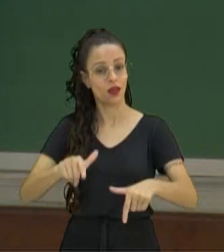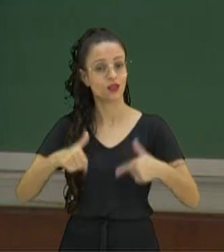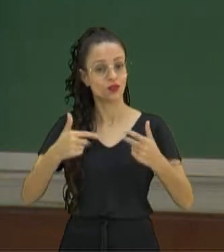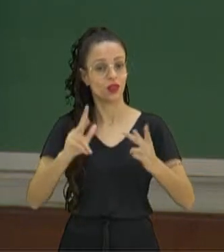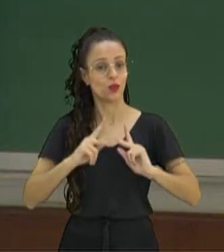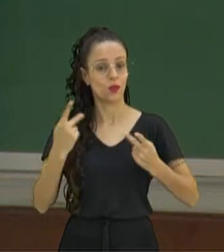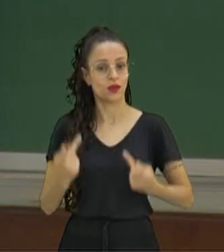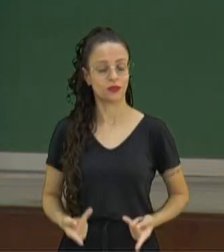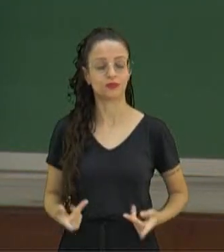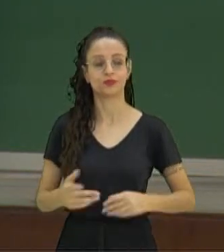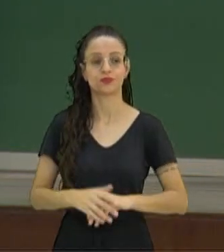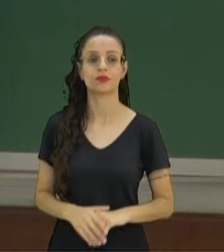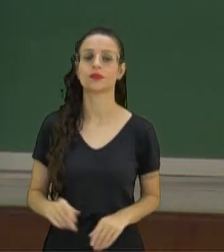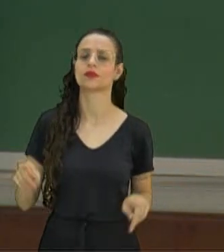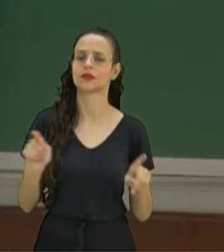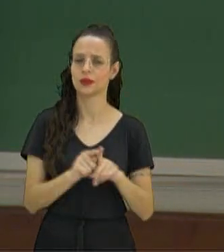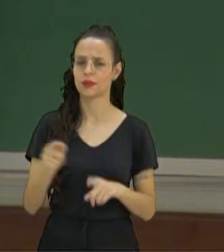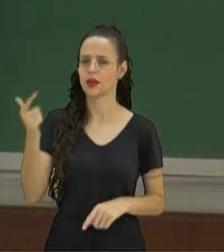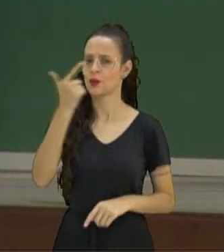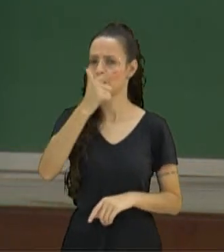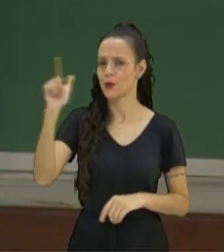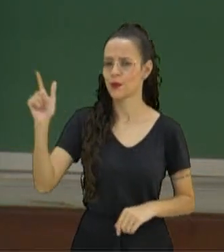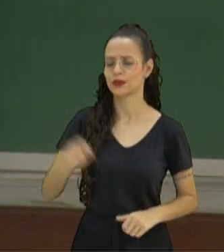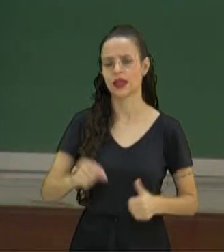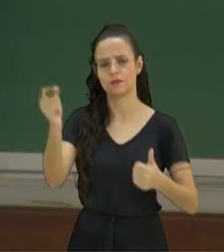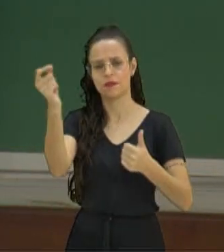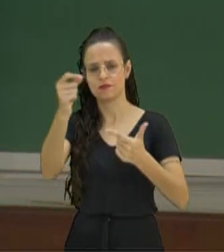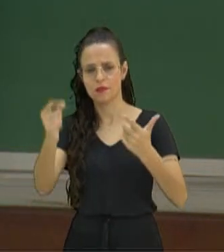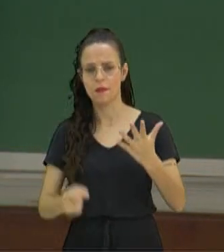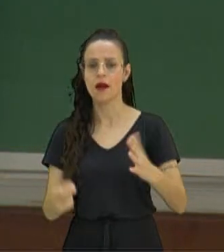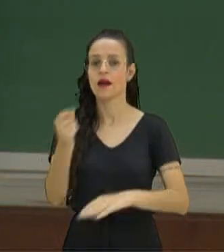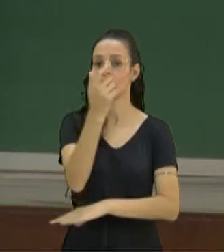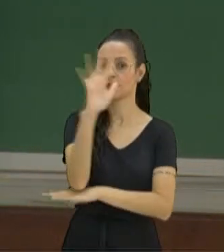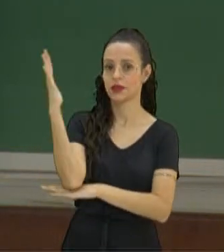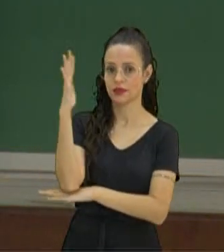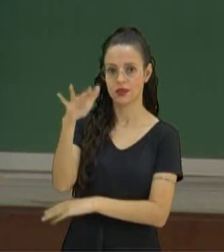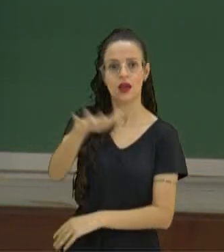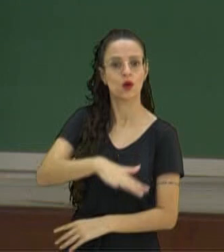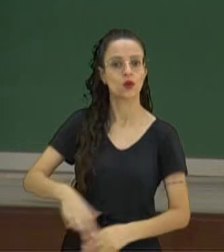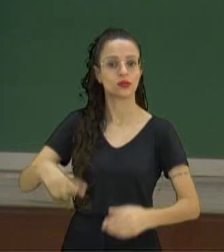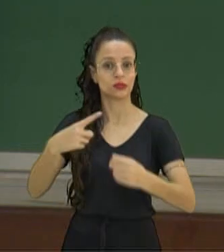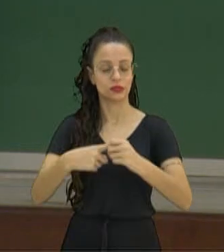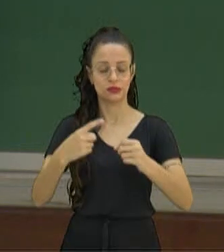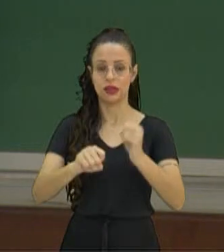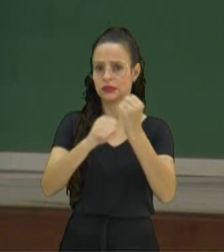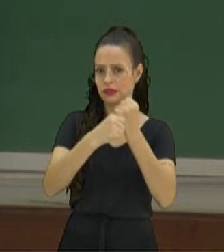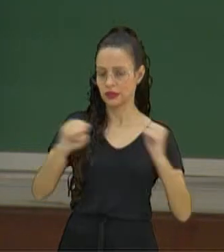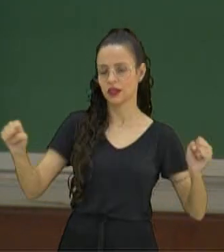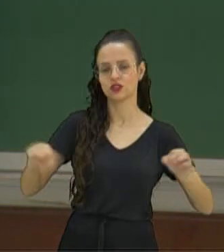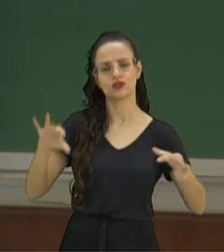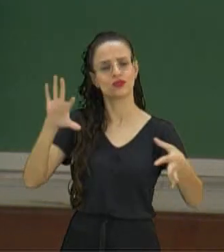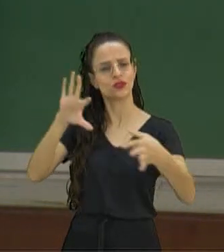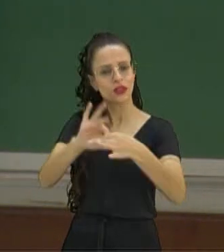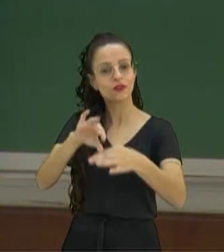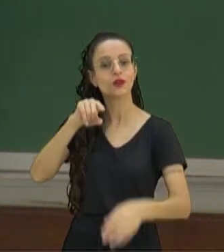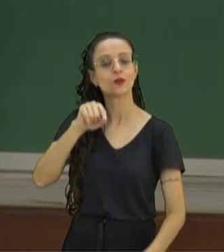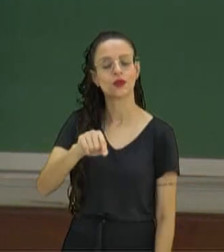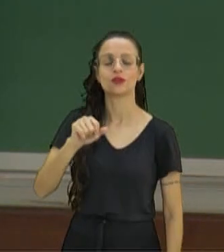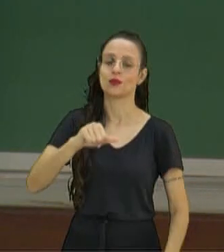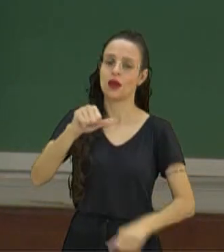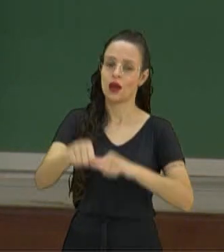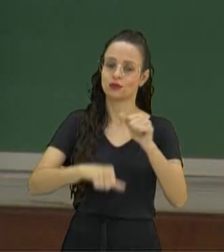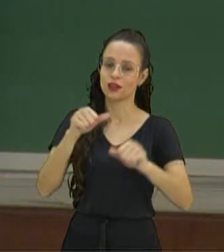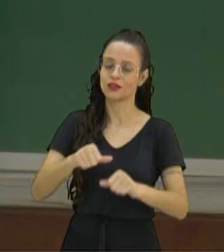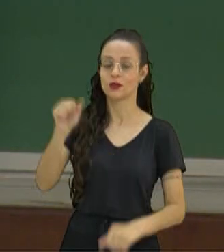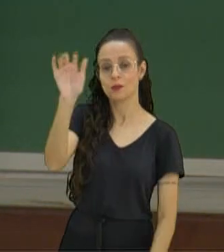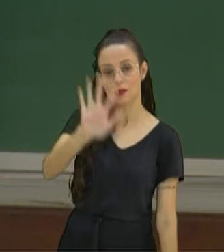então. Outras questões ambientais, por exemplo, nas grandes cidades, tudo isso tem a ver com essas alterações na paisagem